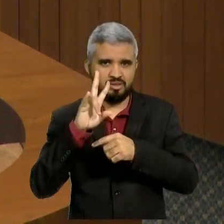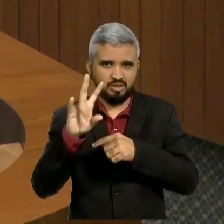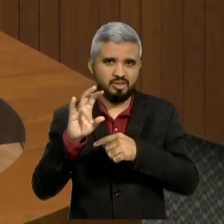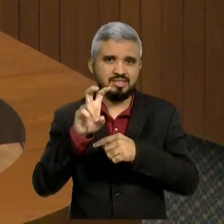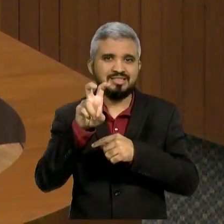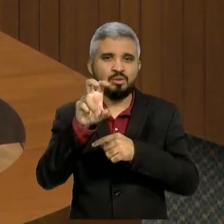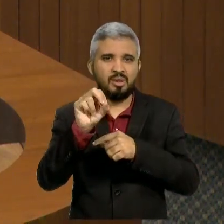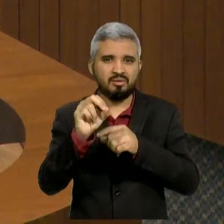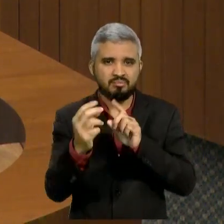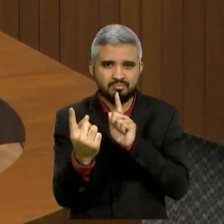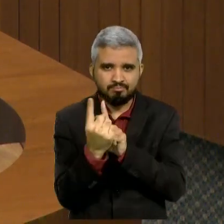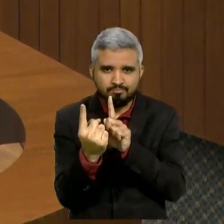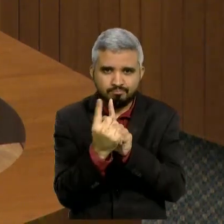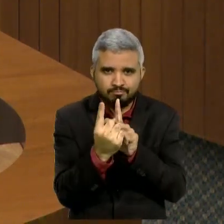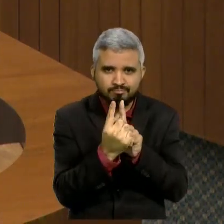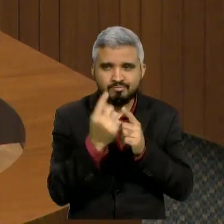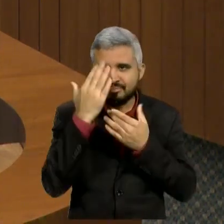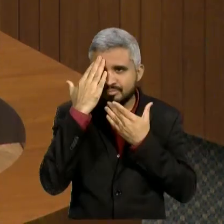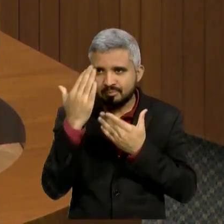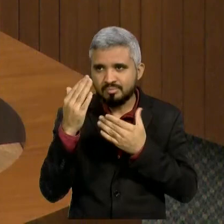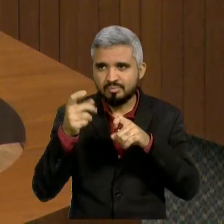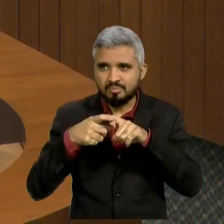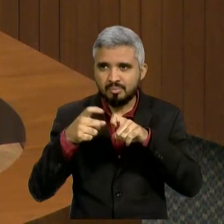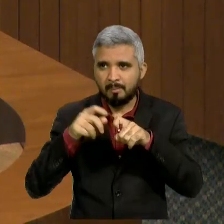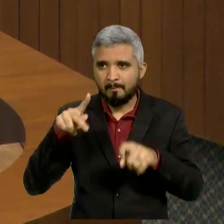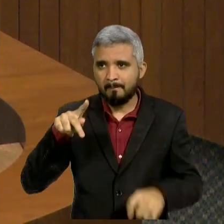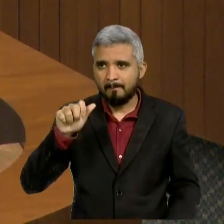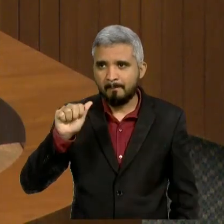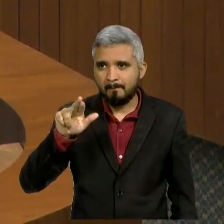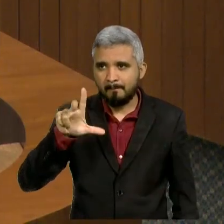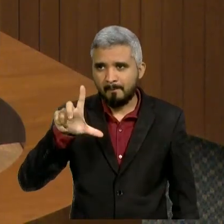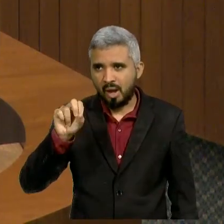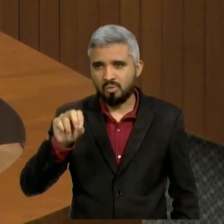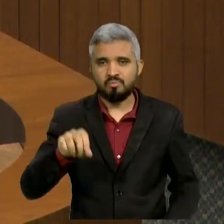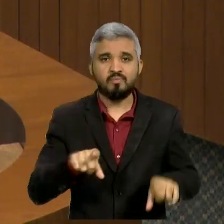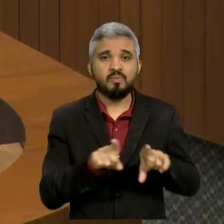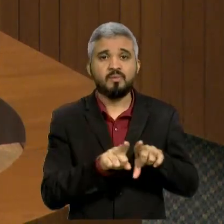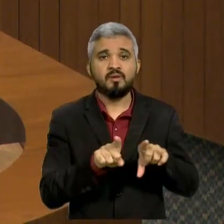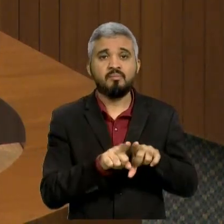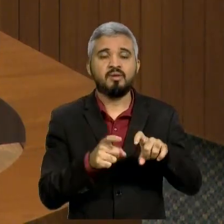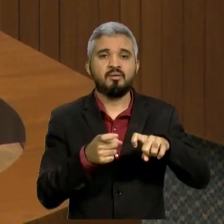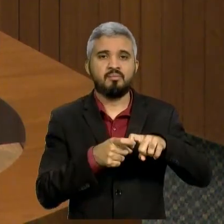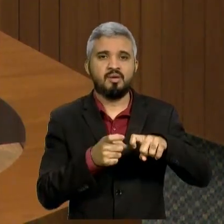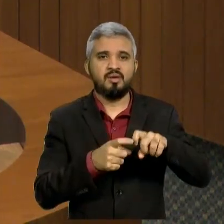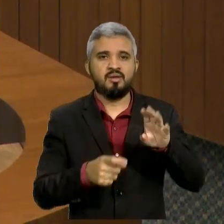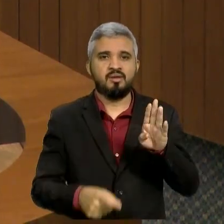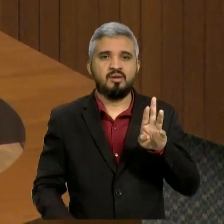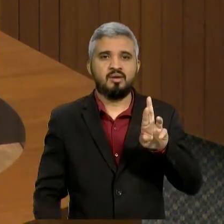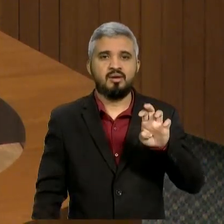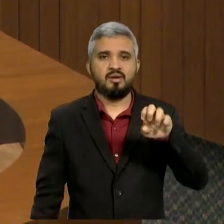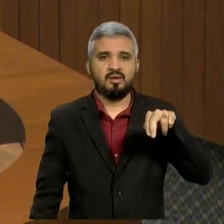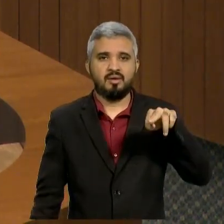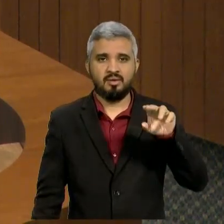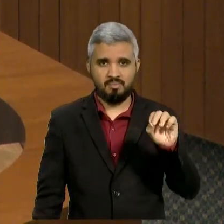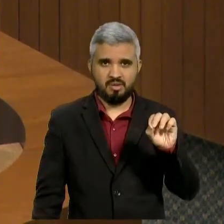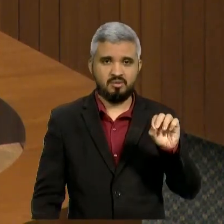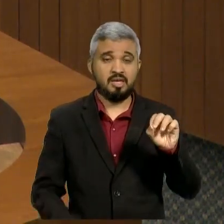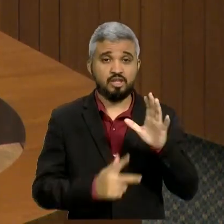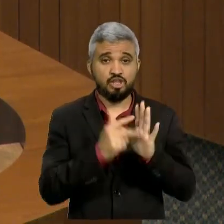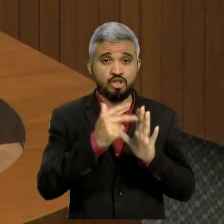Dr Paulo cirurgião geral o Dr Breno além de cirurgião geral Dr Breno também é